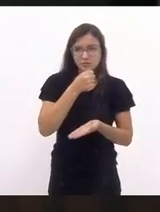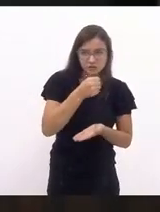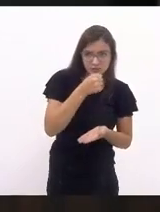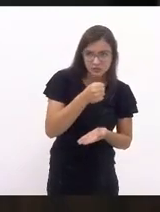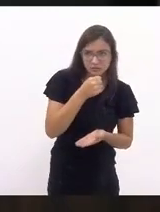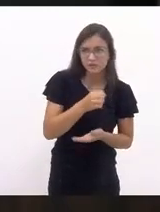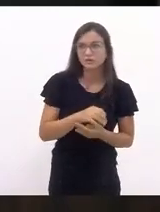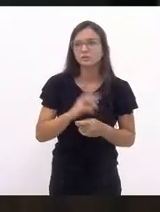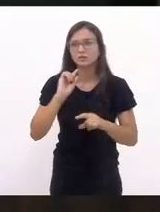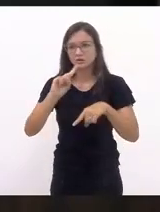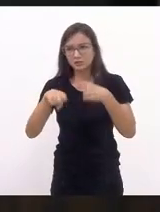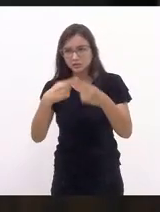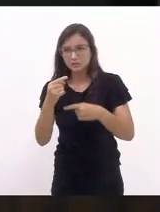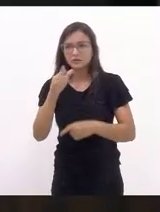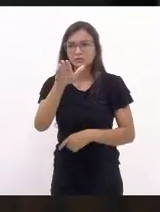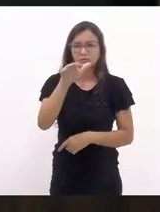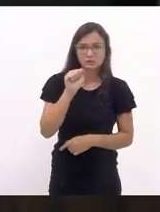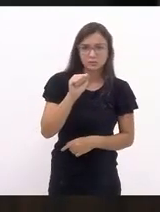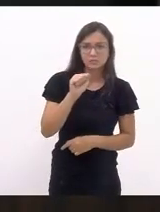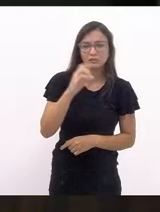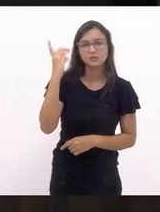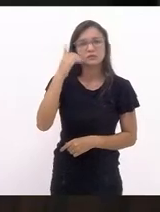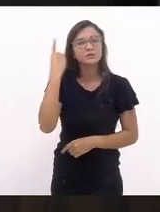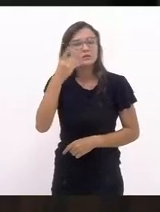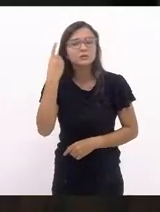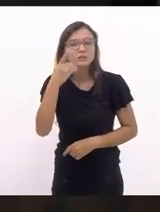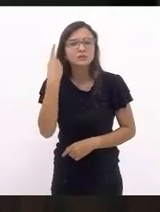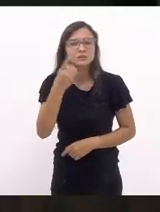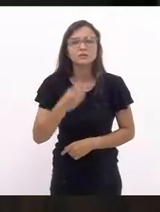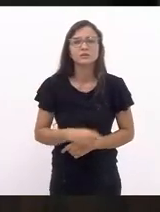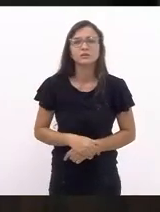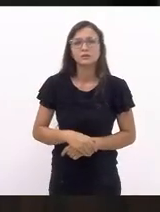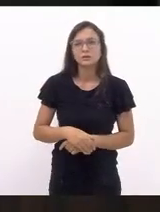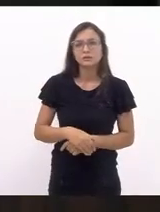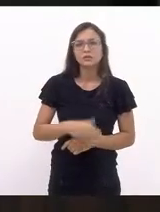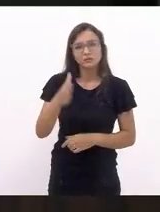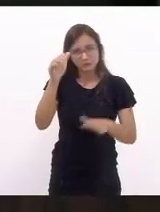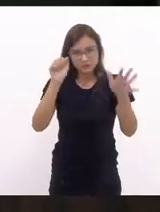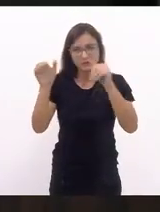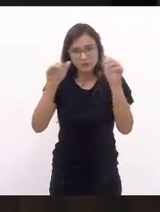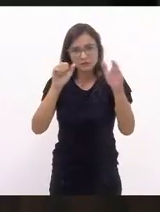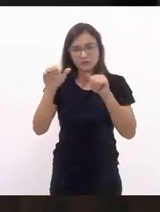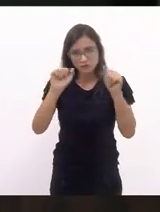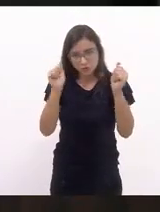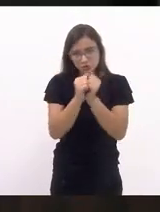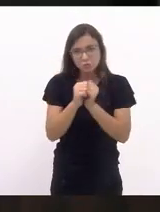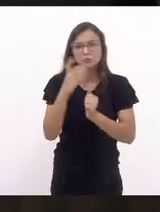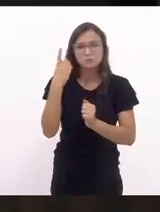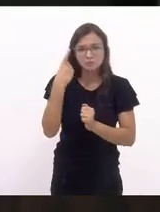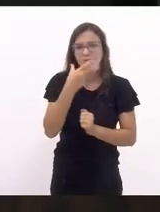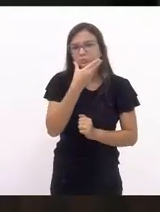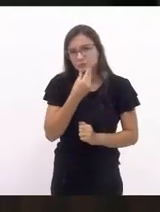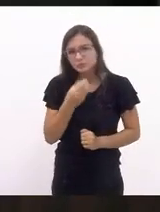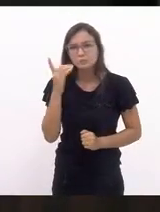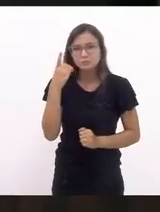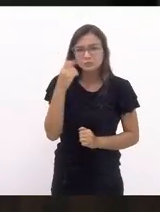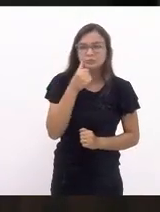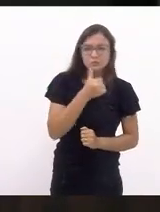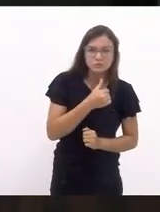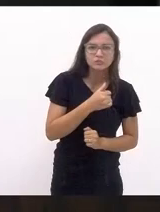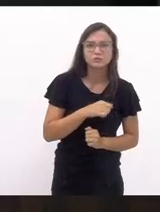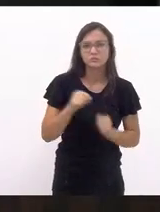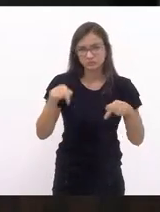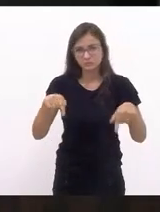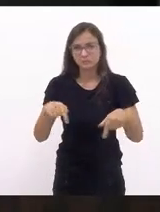e depois chamar as deputadas que venham todas para estarem conosco aqui os deputados também pouquinho aqui